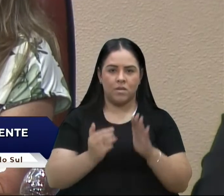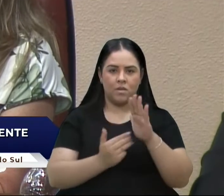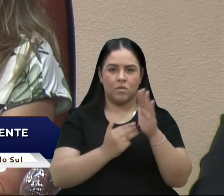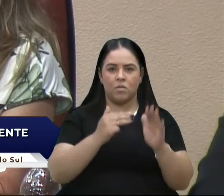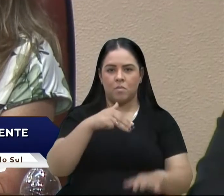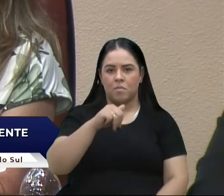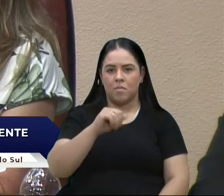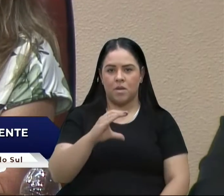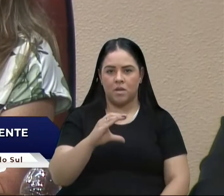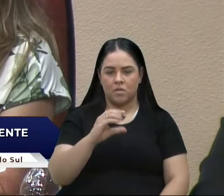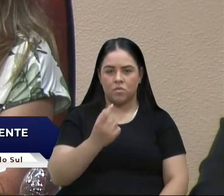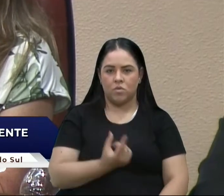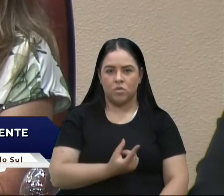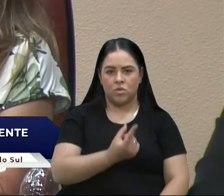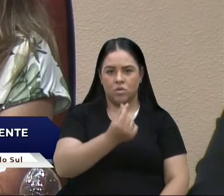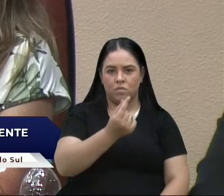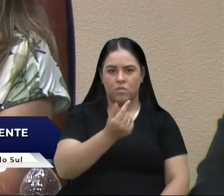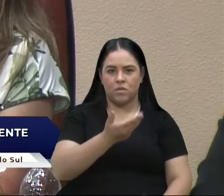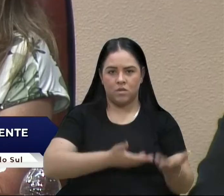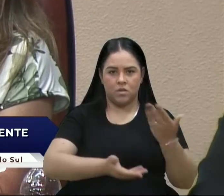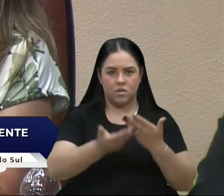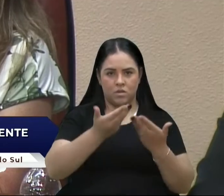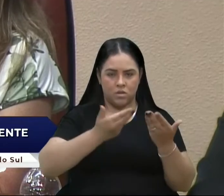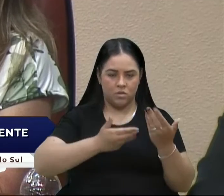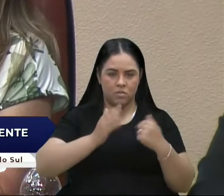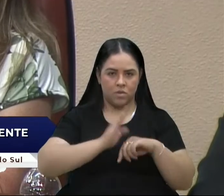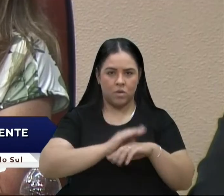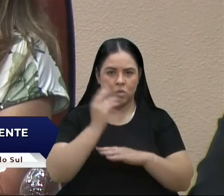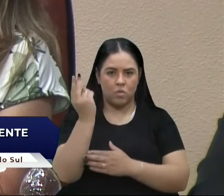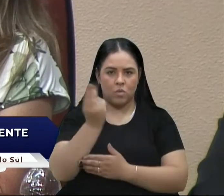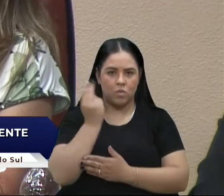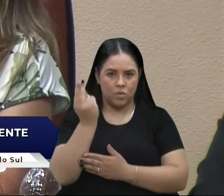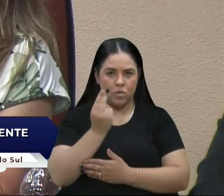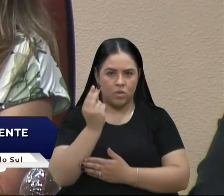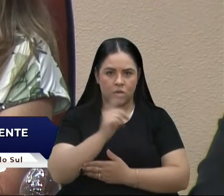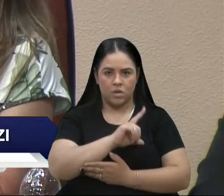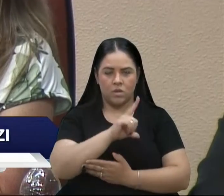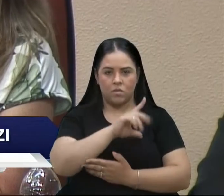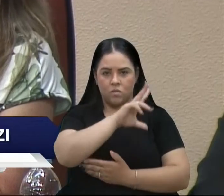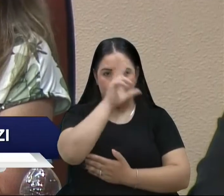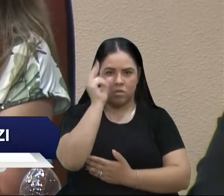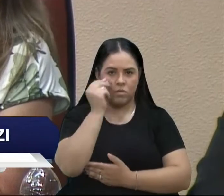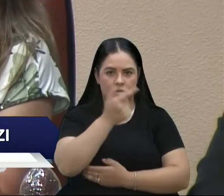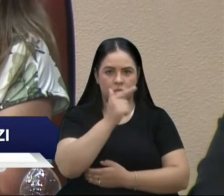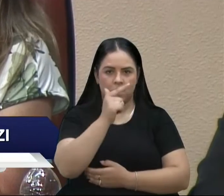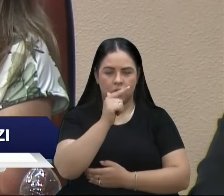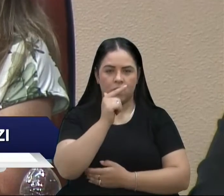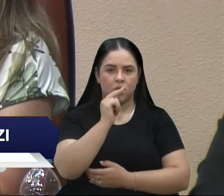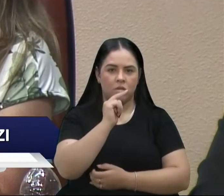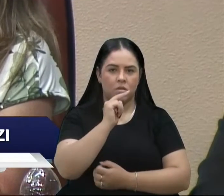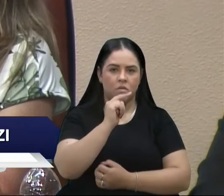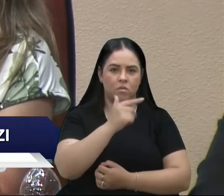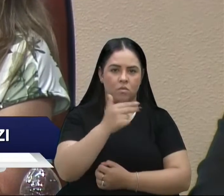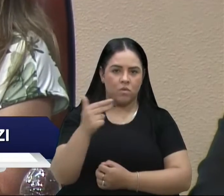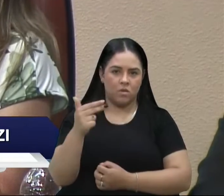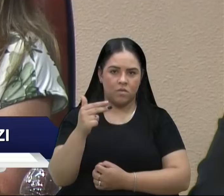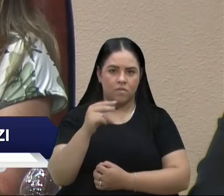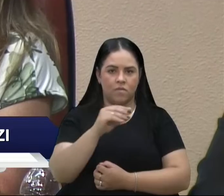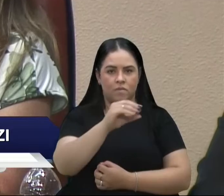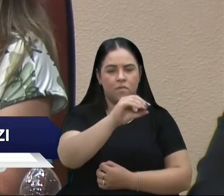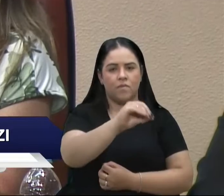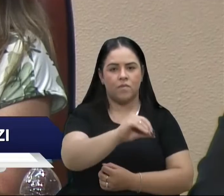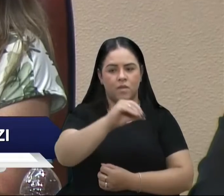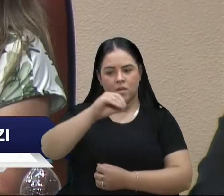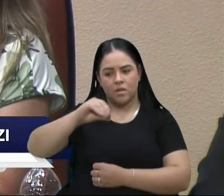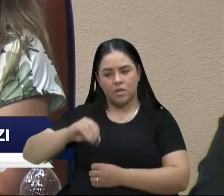seja, o recurso destinado ao atendimento de alta complexidade nos municípios que não têm estas complexidades é destinado para Caxias. Então,